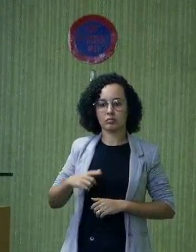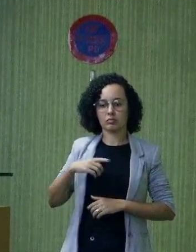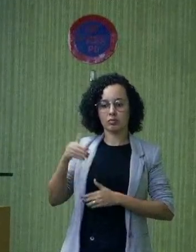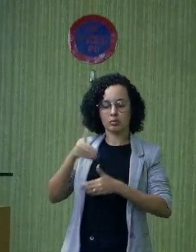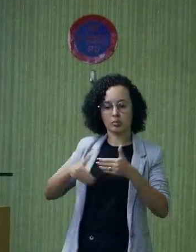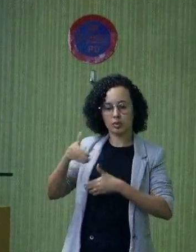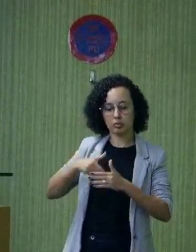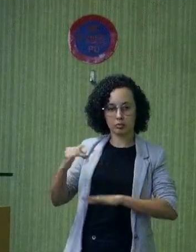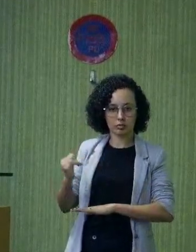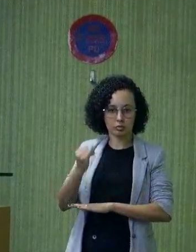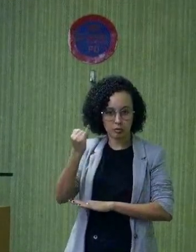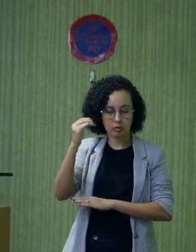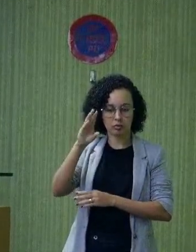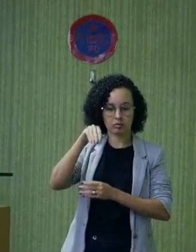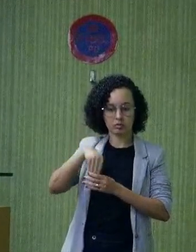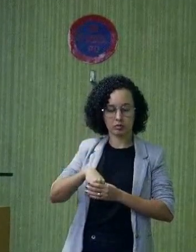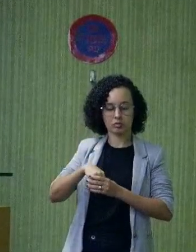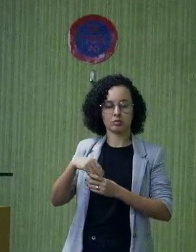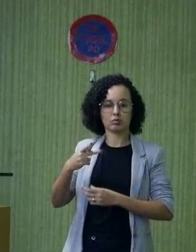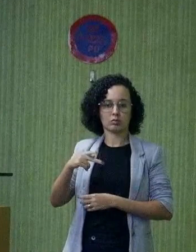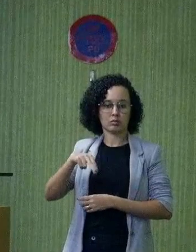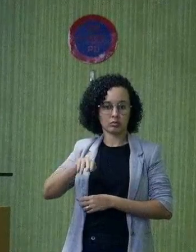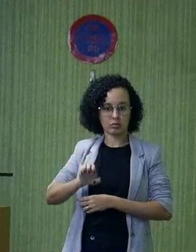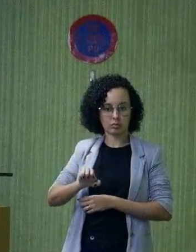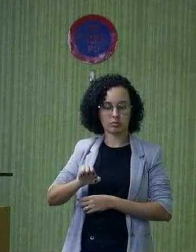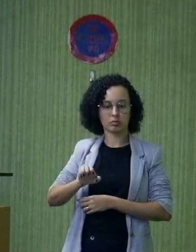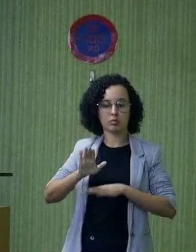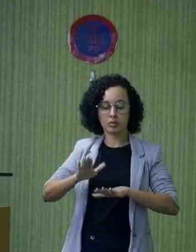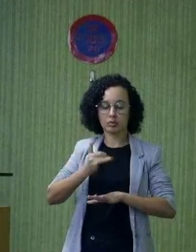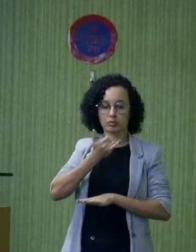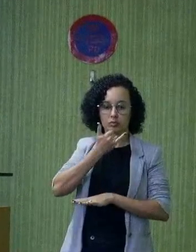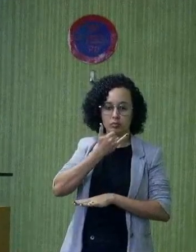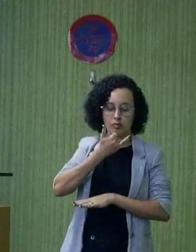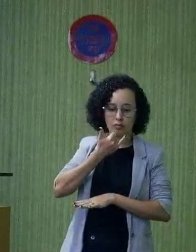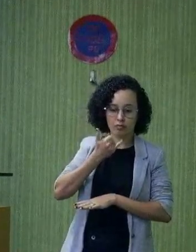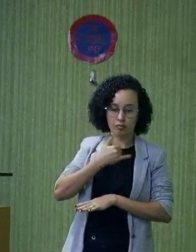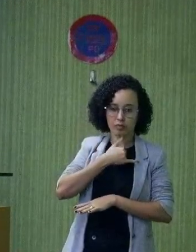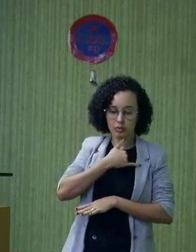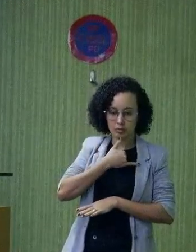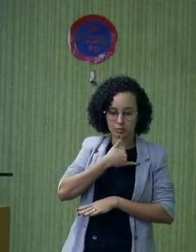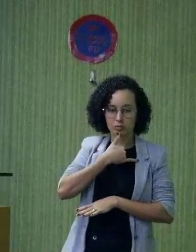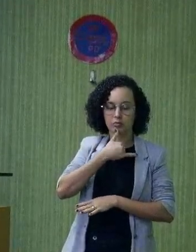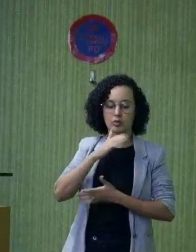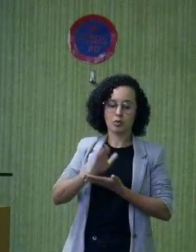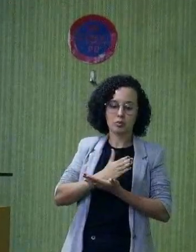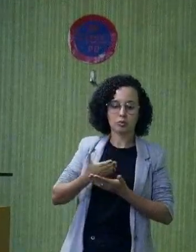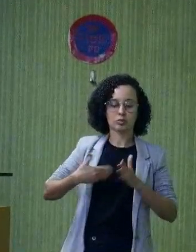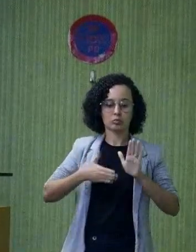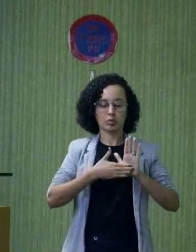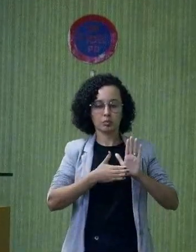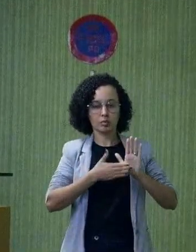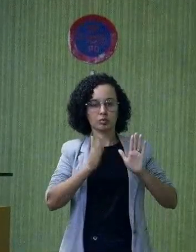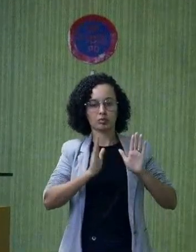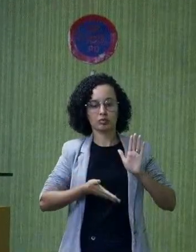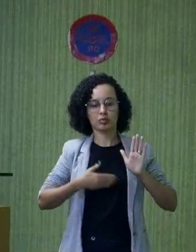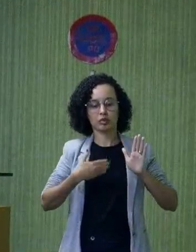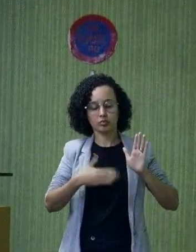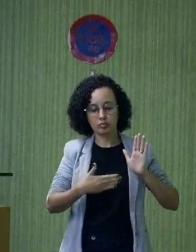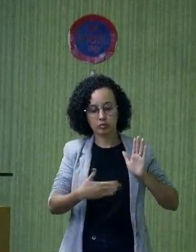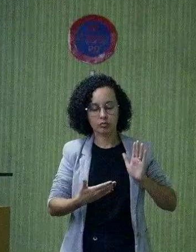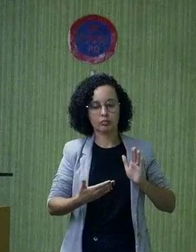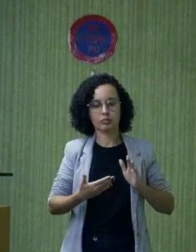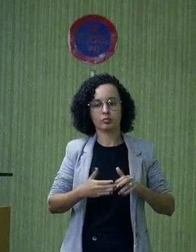importante nesse pne né mas que infelizmente apesar de ter Algumas propostas né já se falar um pouco na questão da